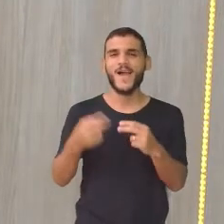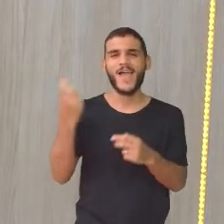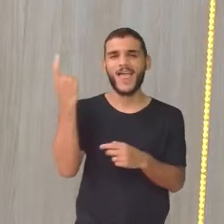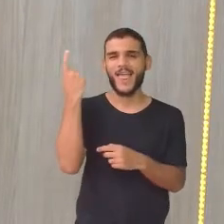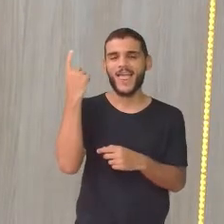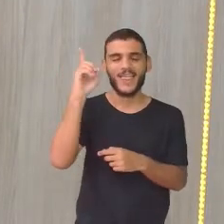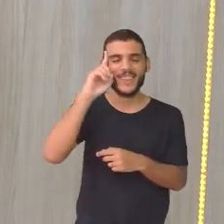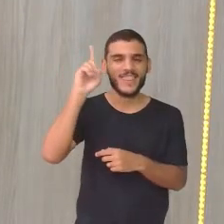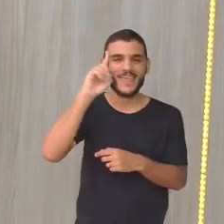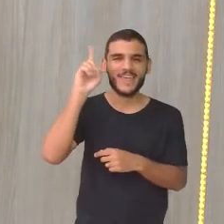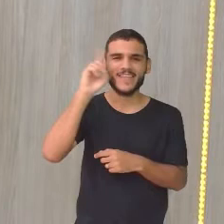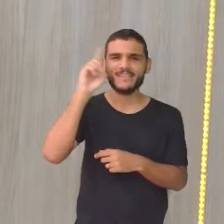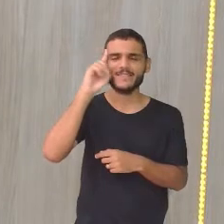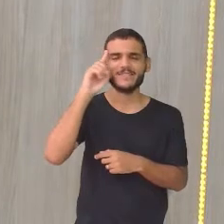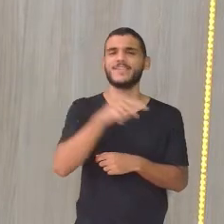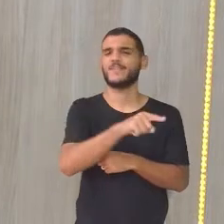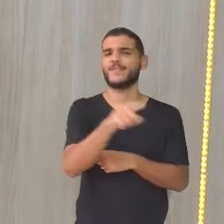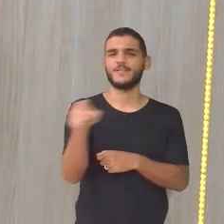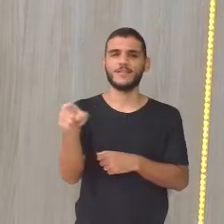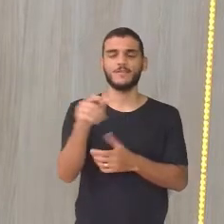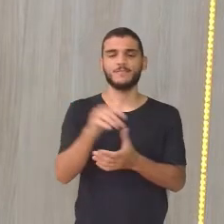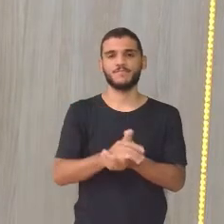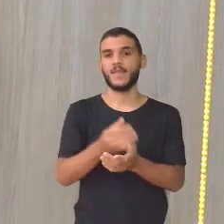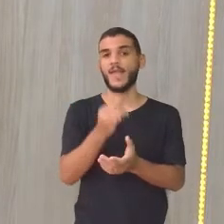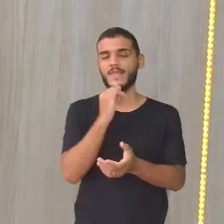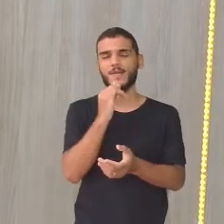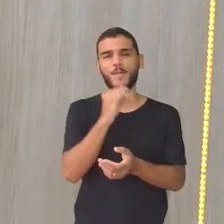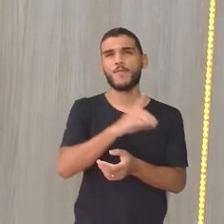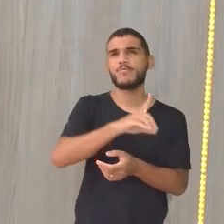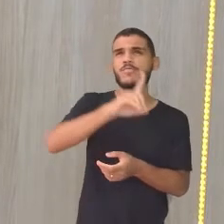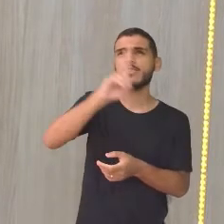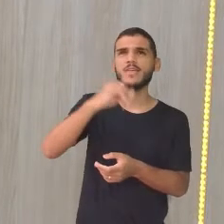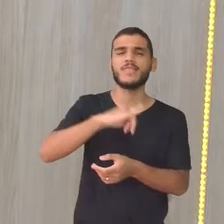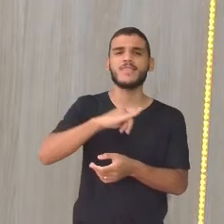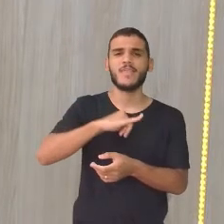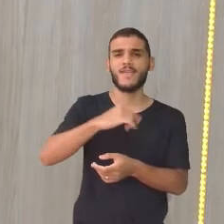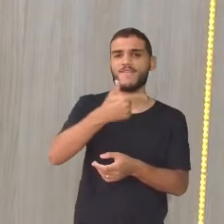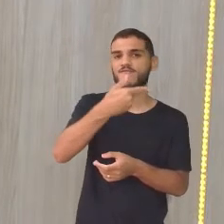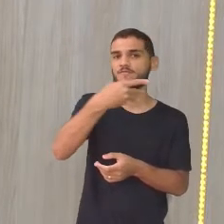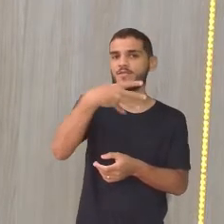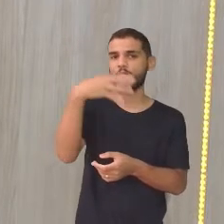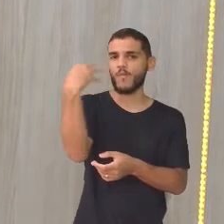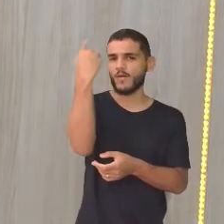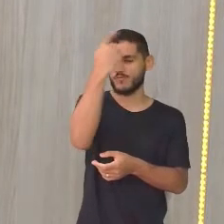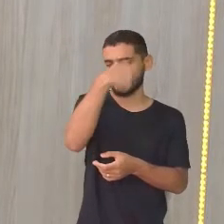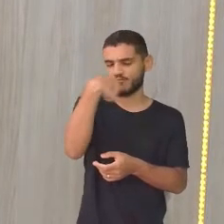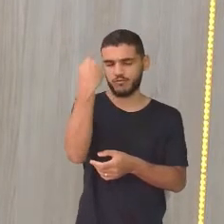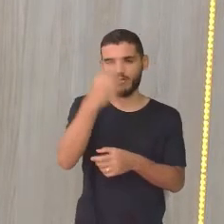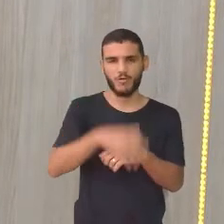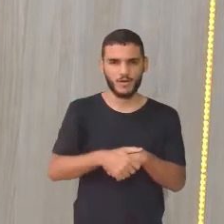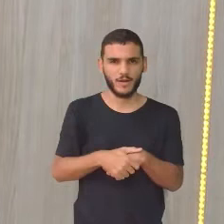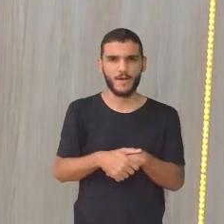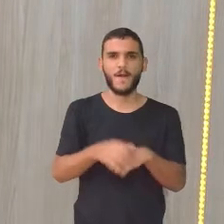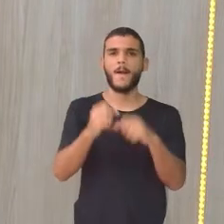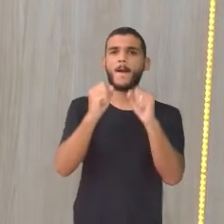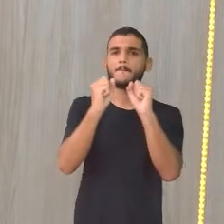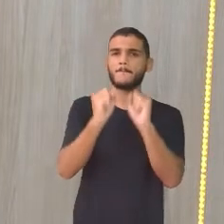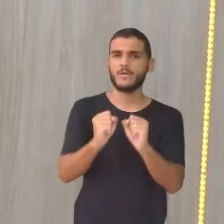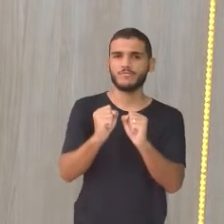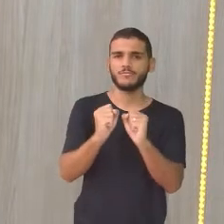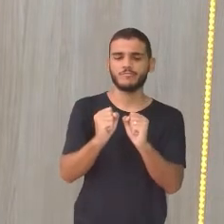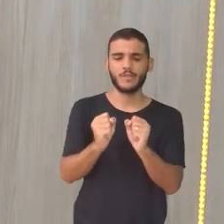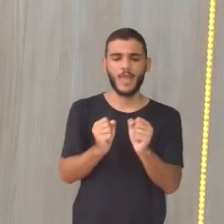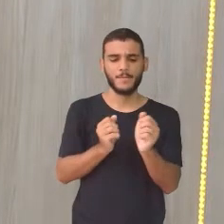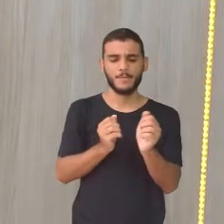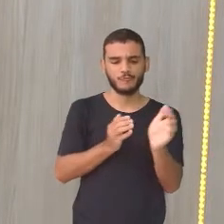do nosso dia a dia. Então, o dia ele tem 24 horas. E aí podemos reservar, começar a reservar